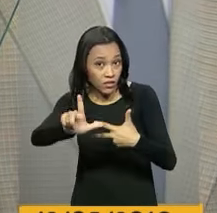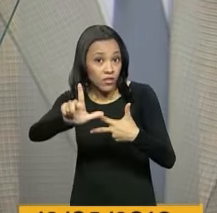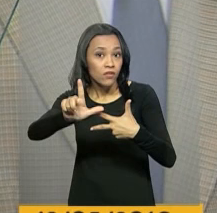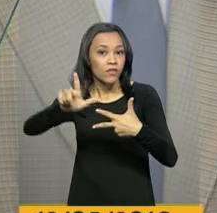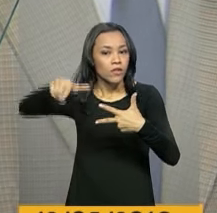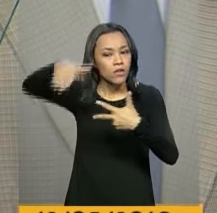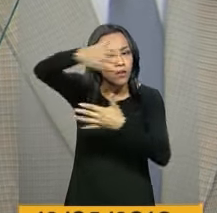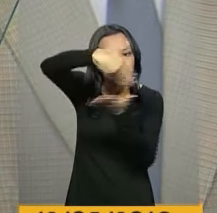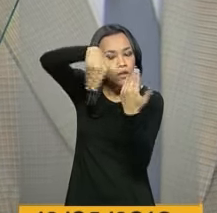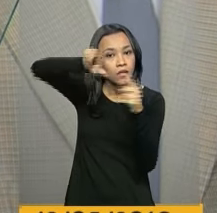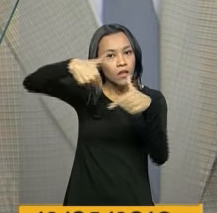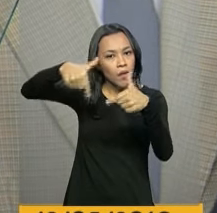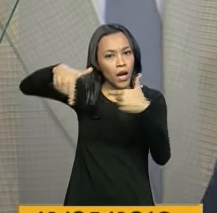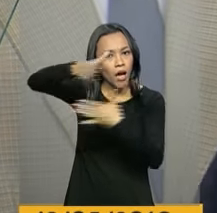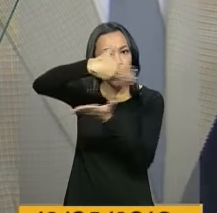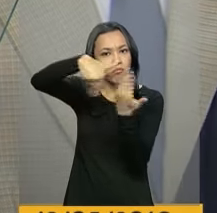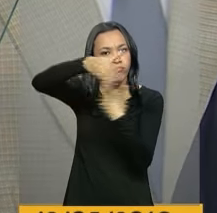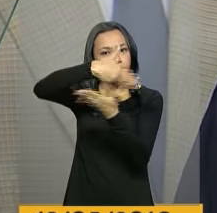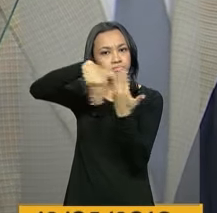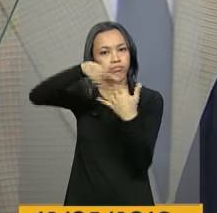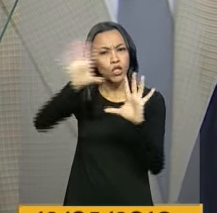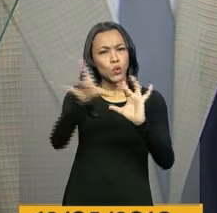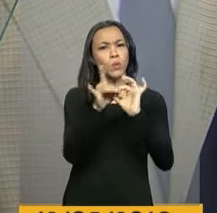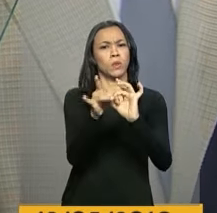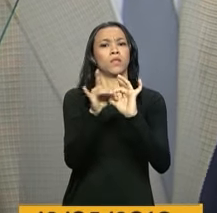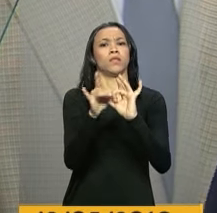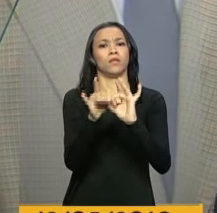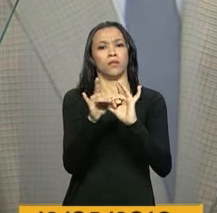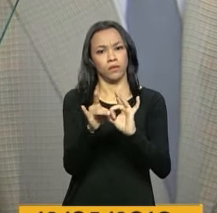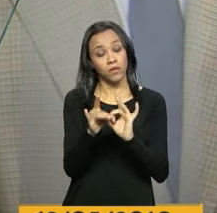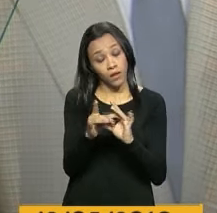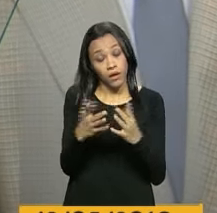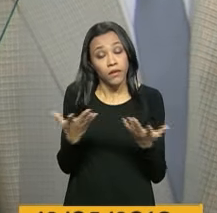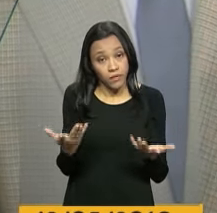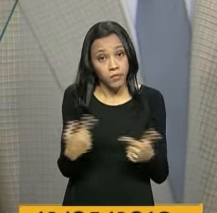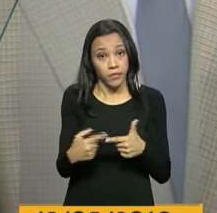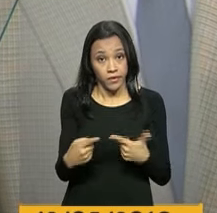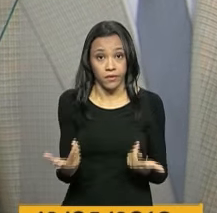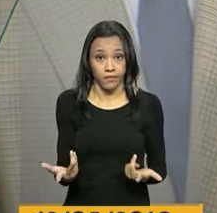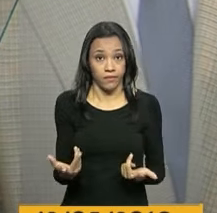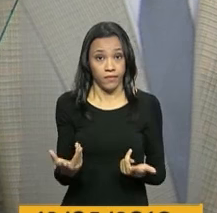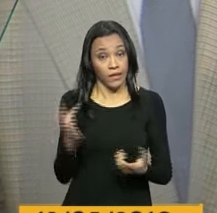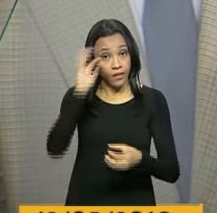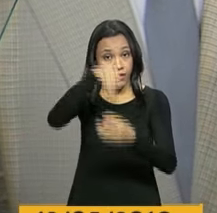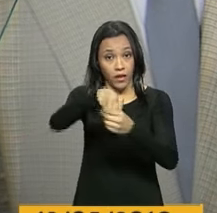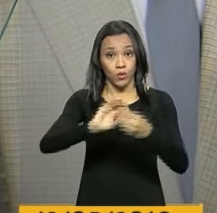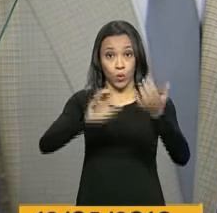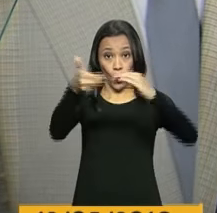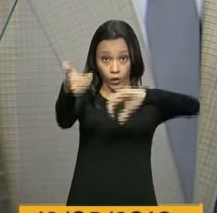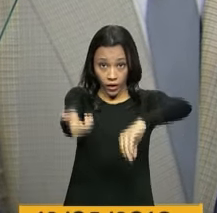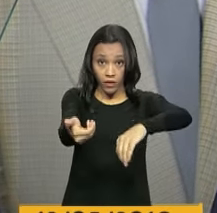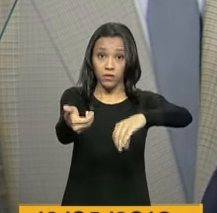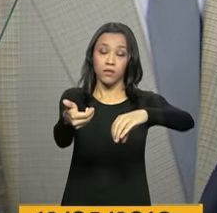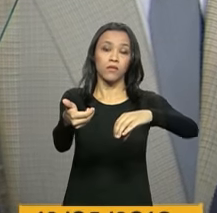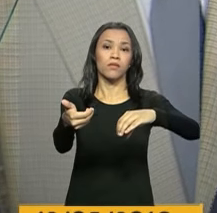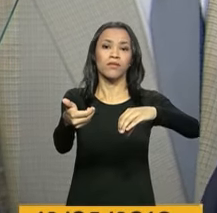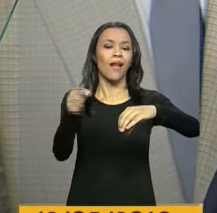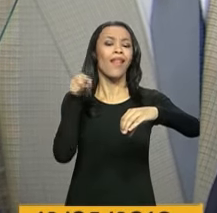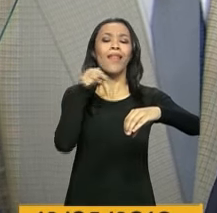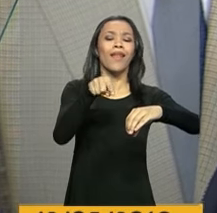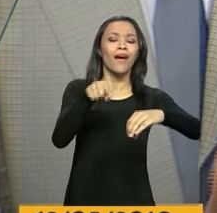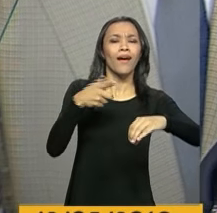em harmonia e de forma integrada, até porque no Congresso Nacional é que